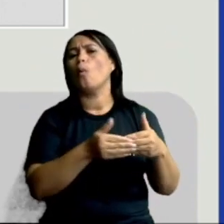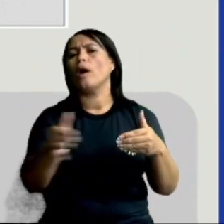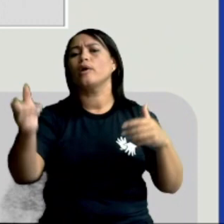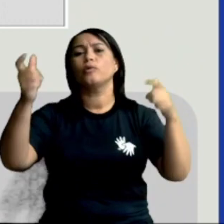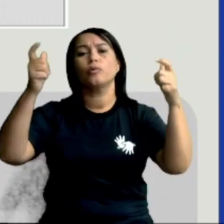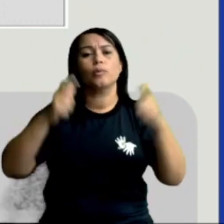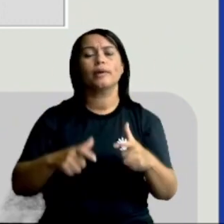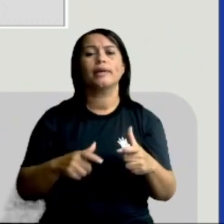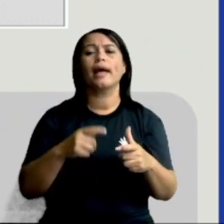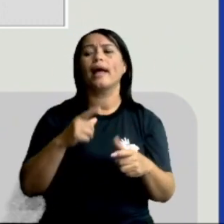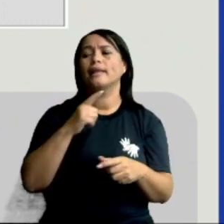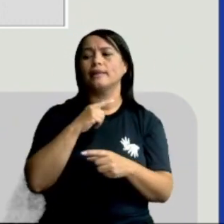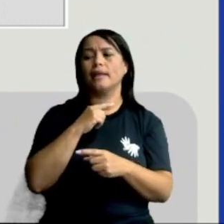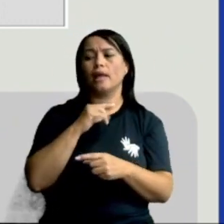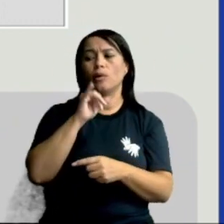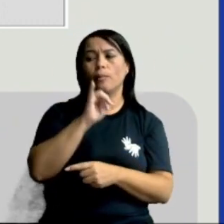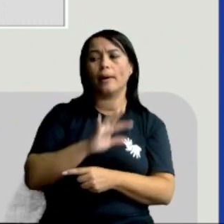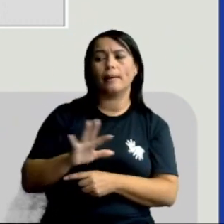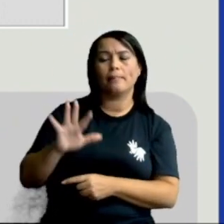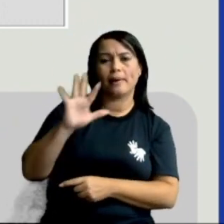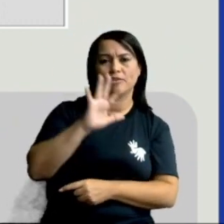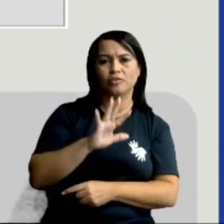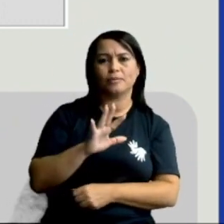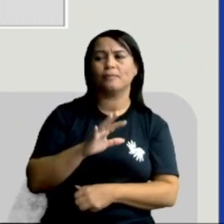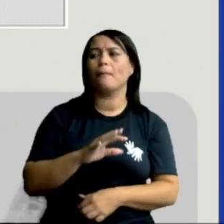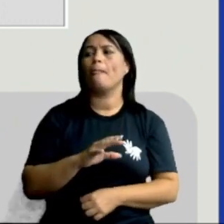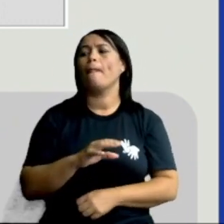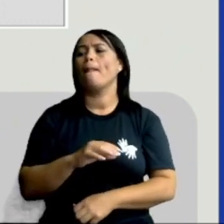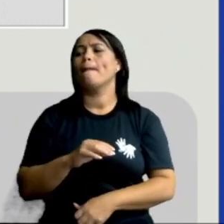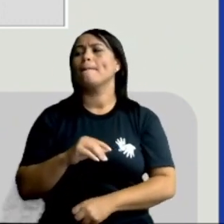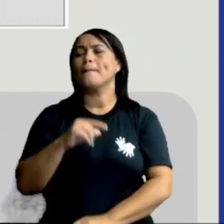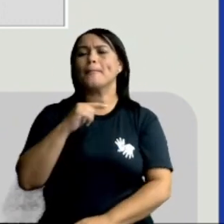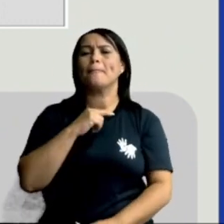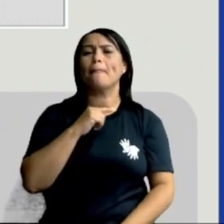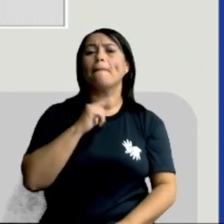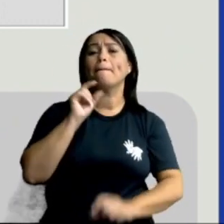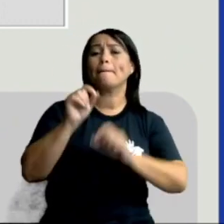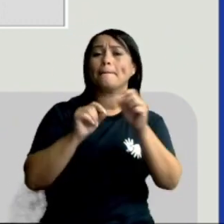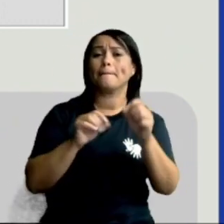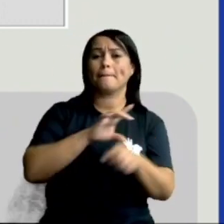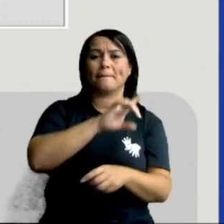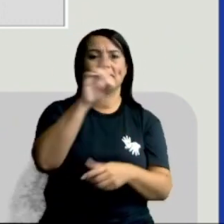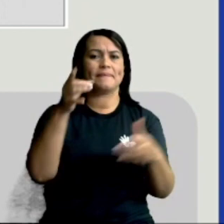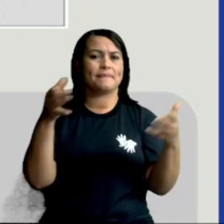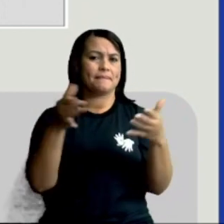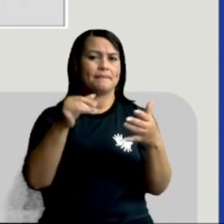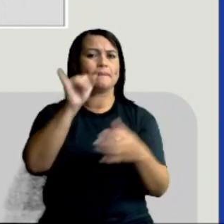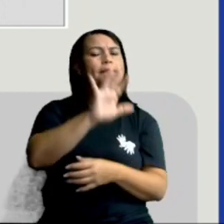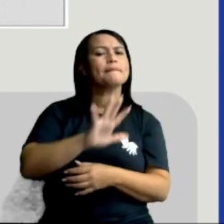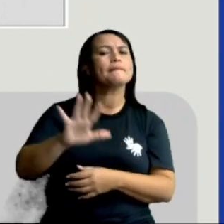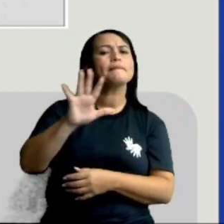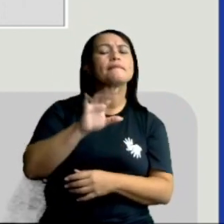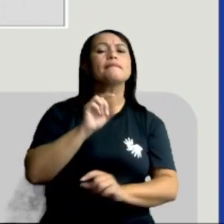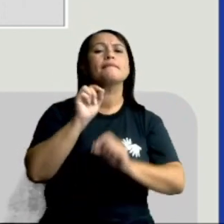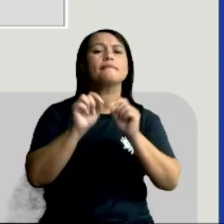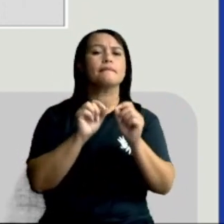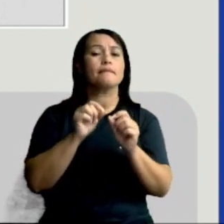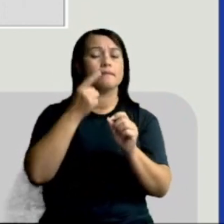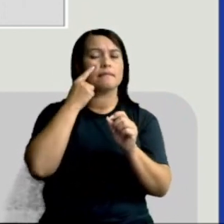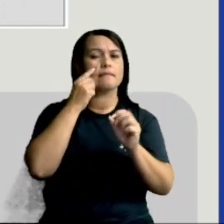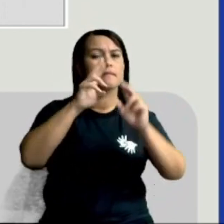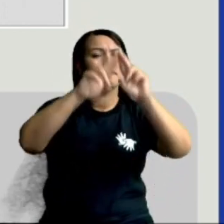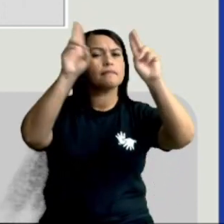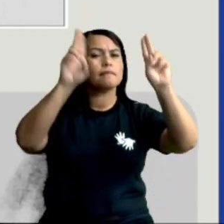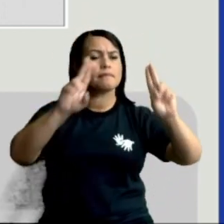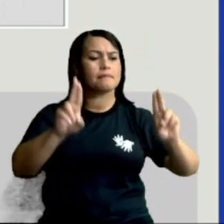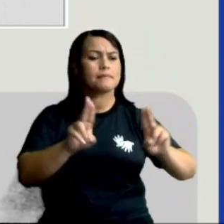local. Aqui está uma imagem, certo? Que foi tirada no dia de hoje, e aqui é um mapa